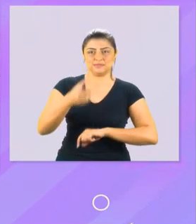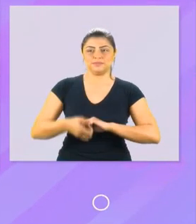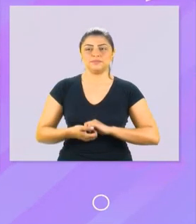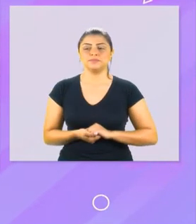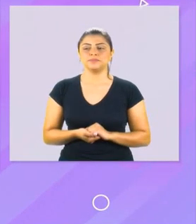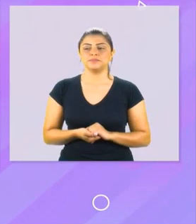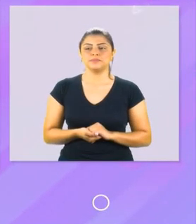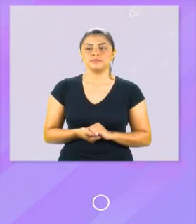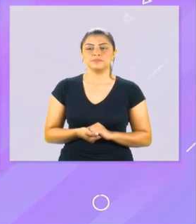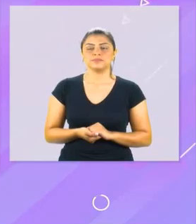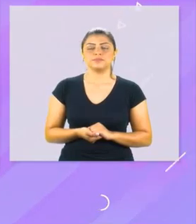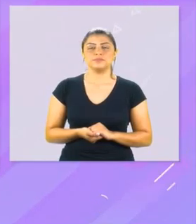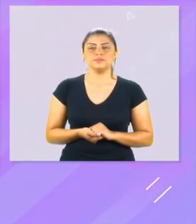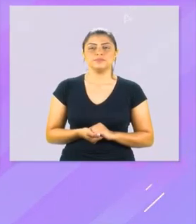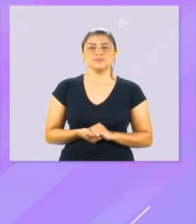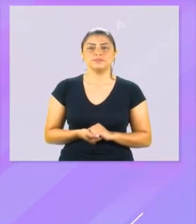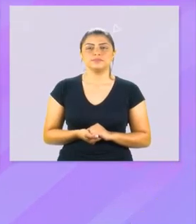ômega 6.